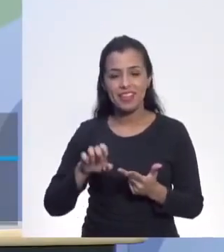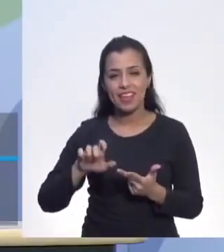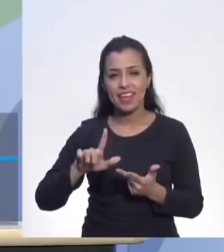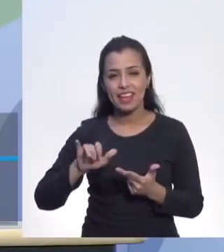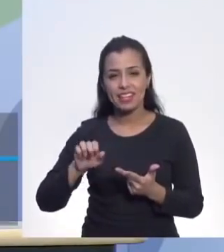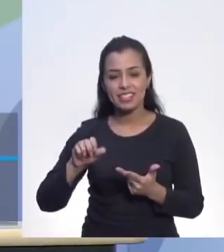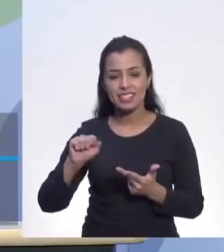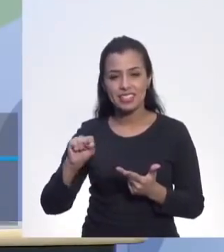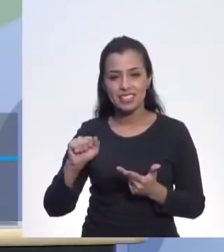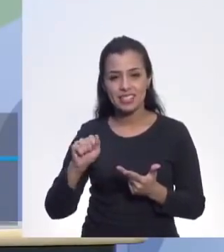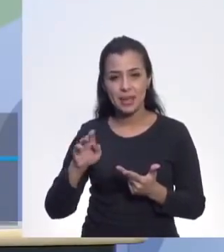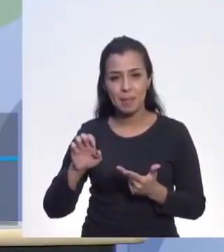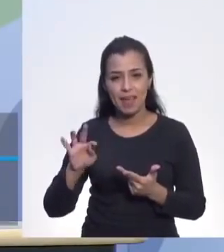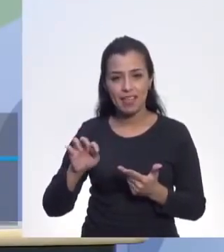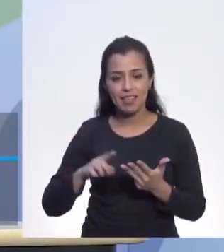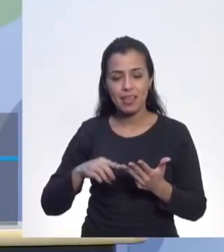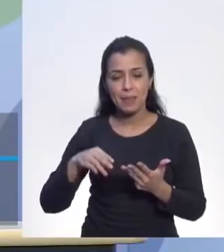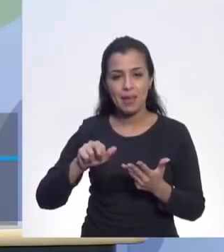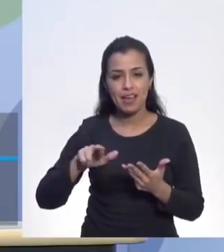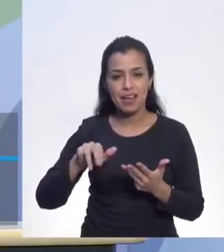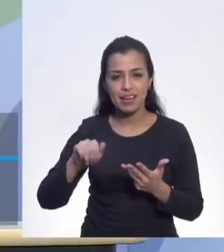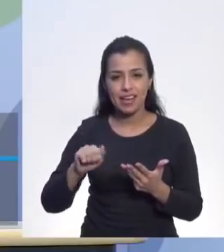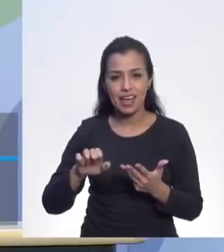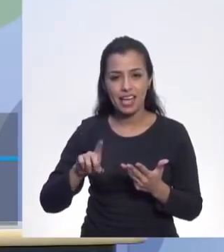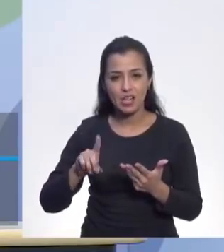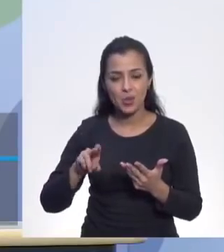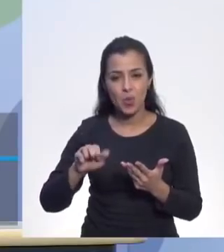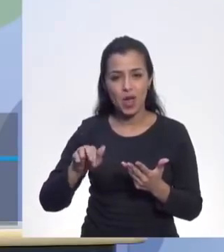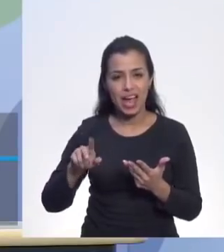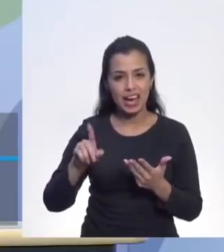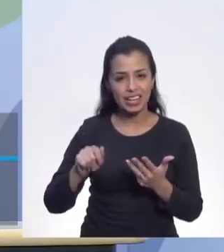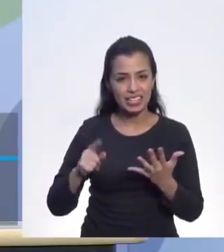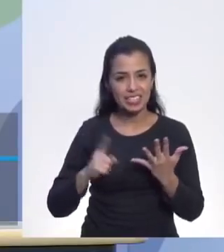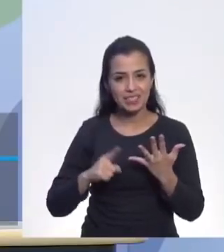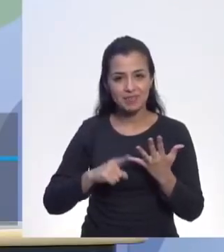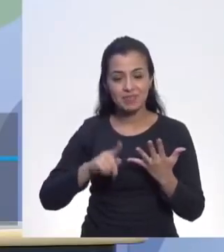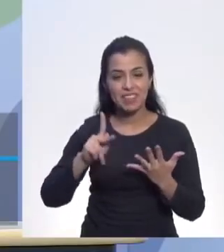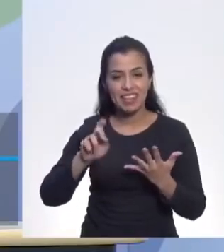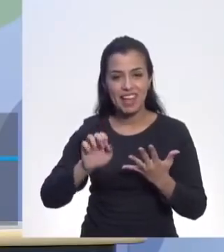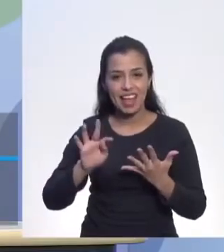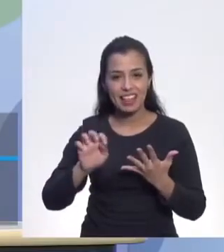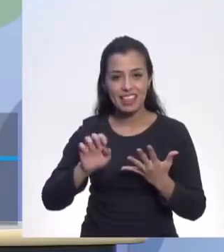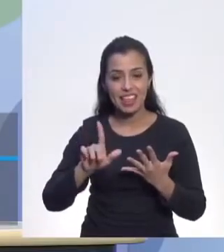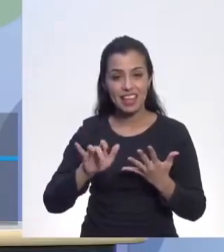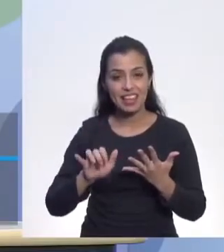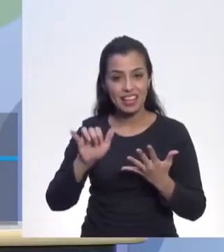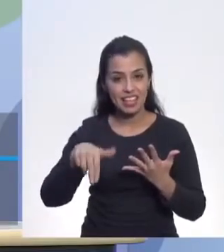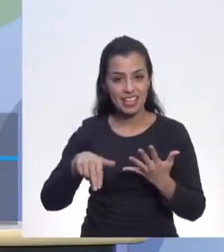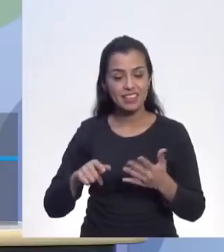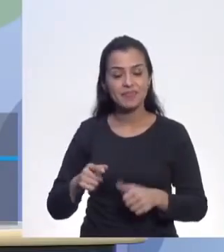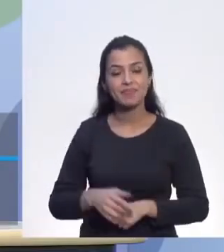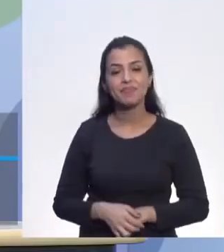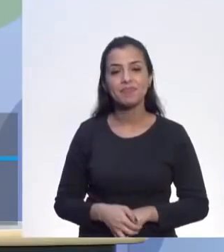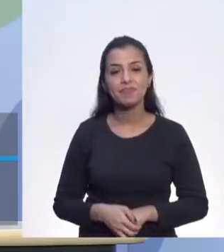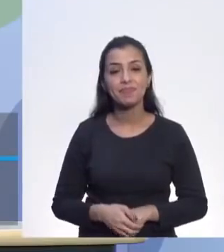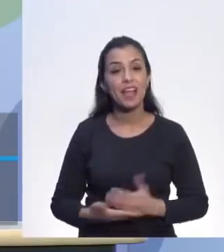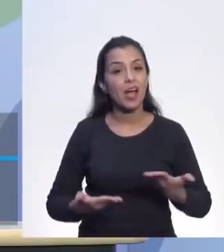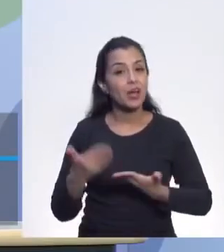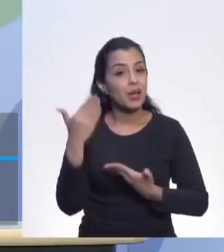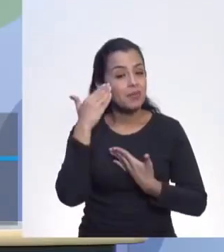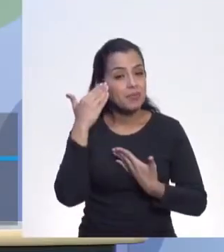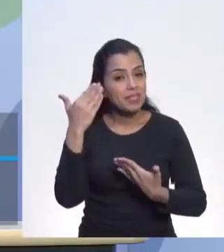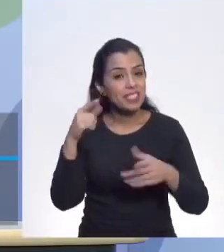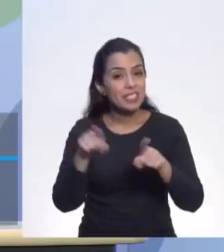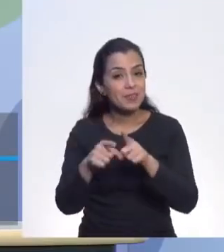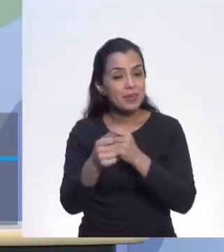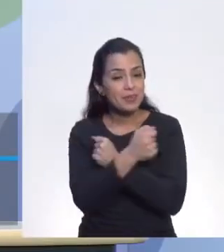a Débora, a Evelyn, a Samira, a Kathleen e a Ingrid responderam 6. Quero mandar um abraço para os professores que estão acompanhando a